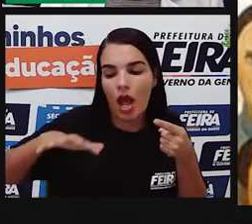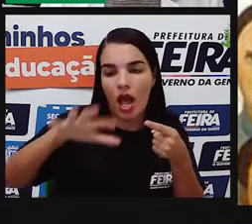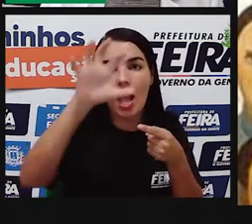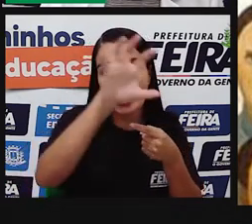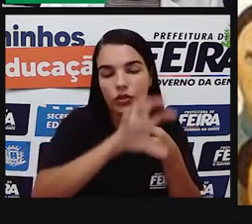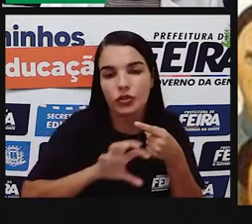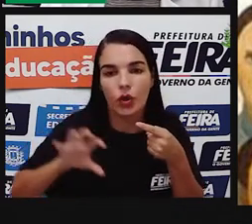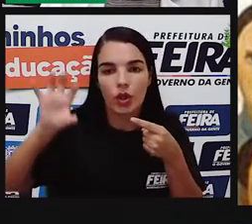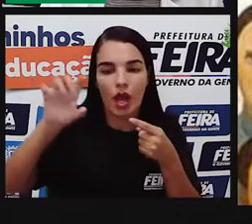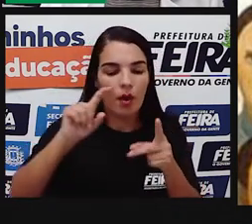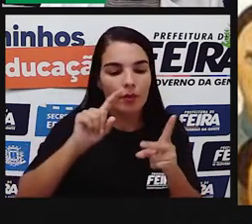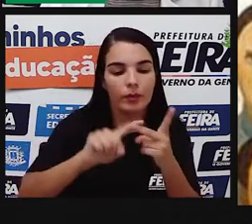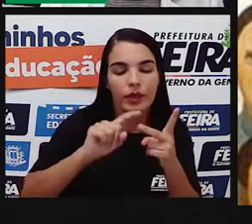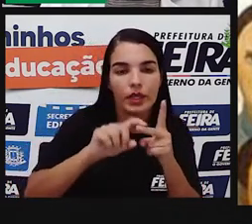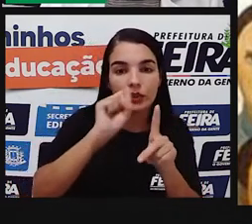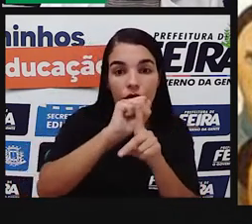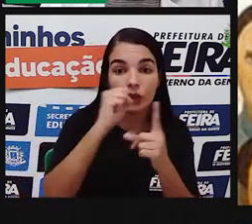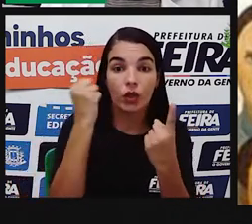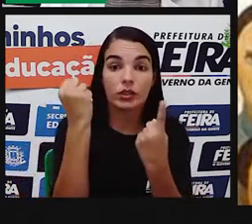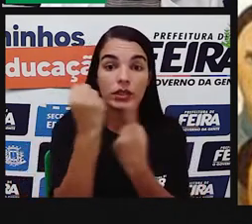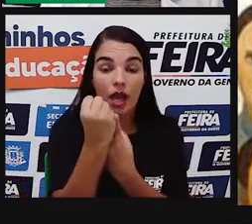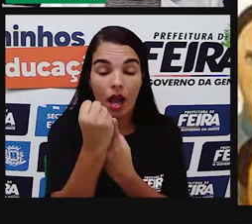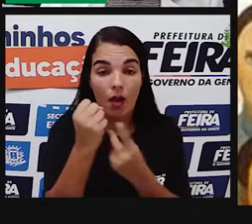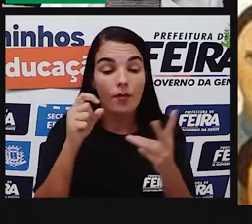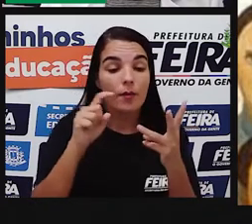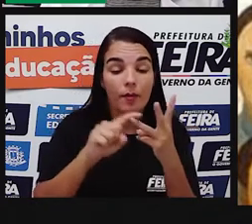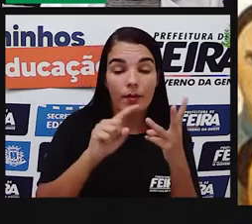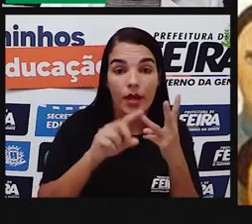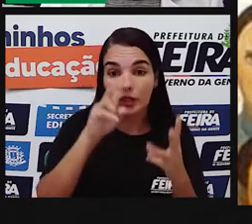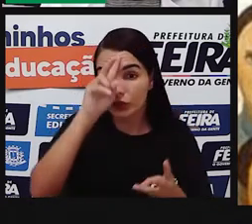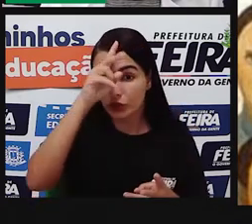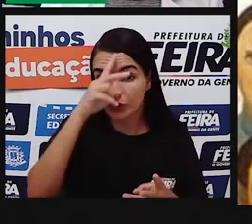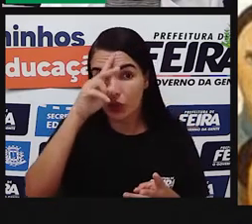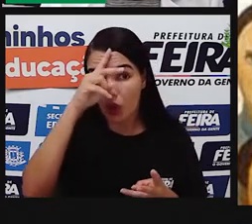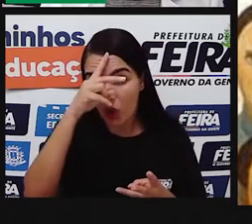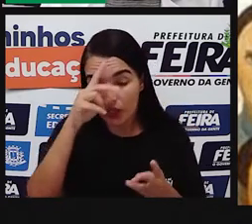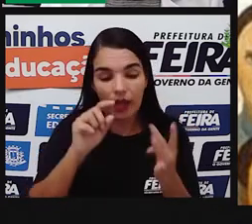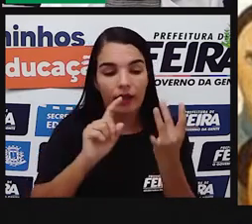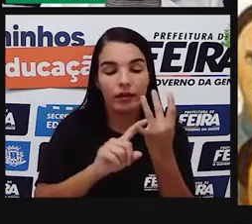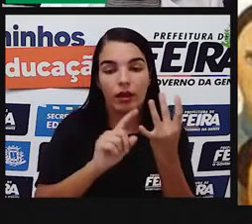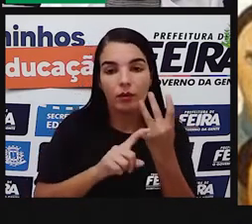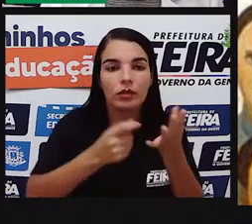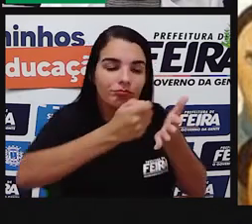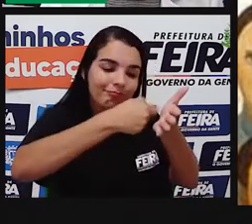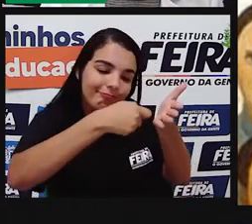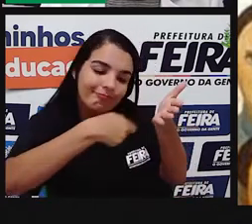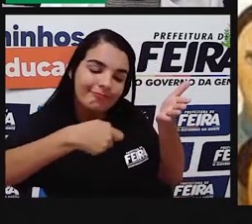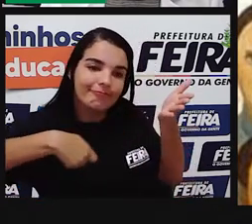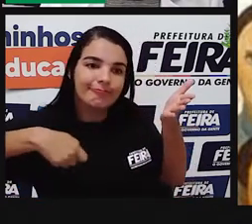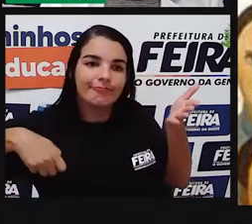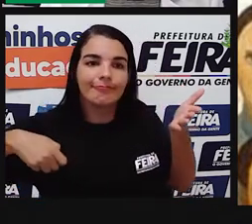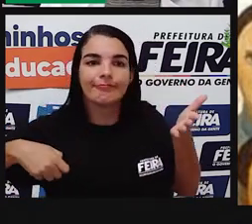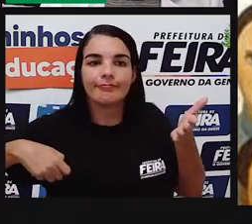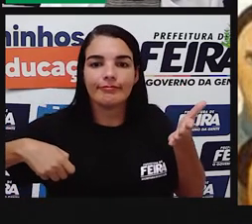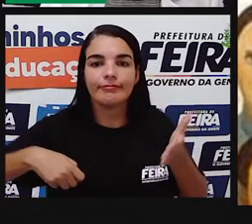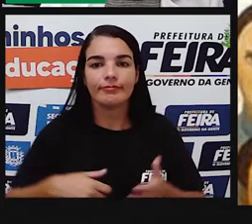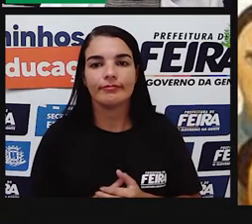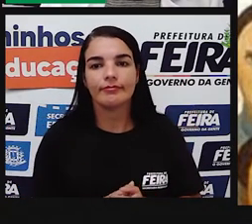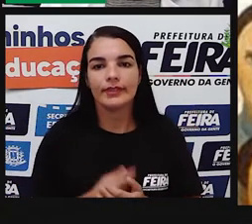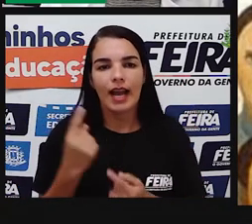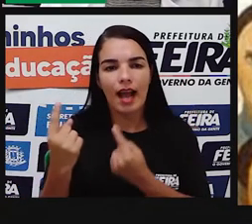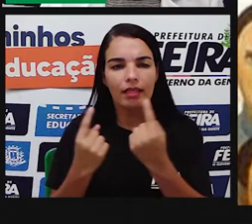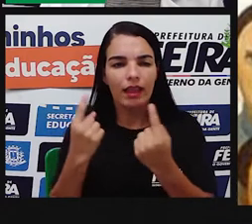social, histórica e estilística. Vamos ver cada um deles, tá? Então,